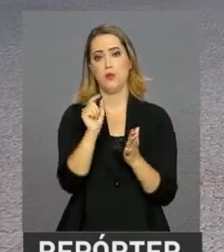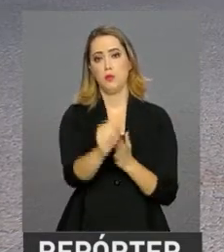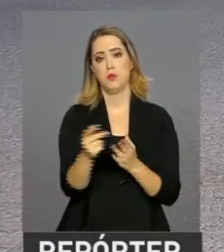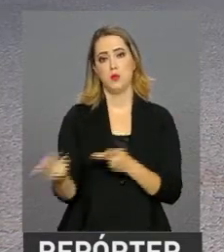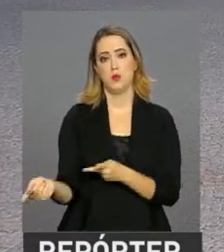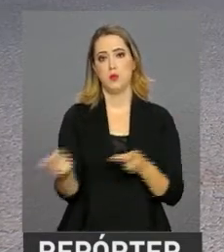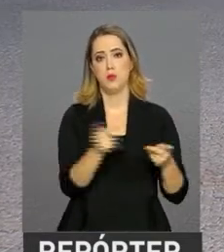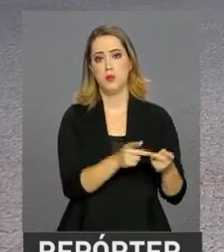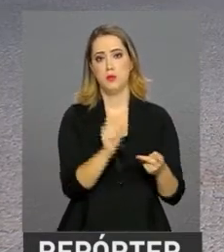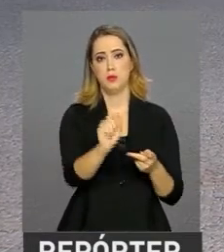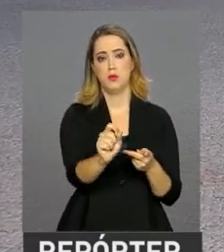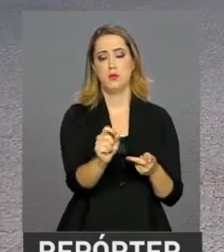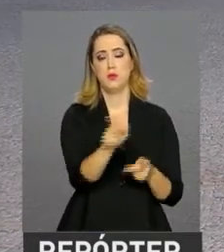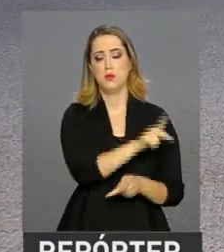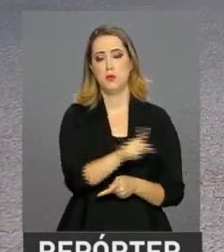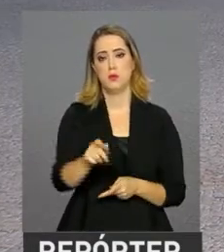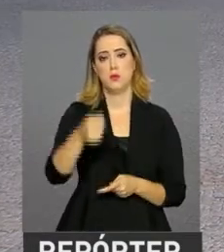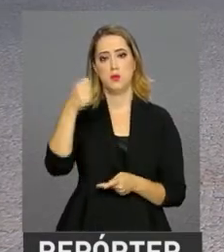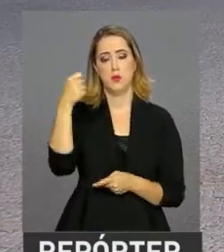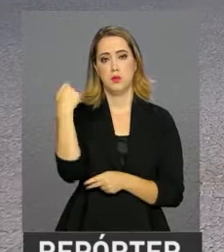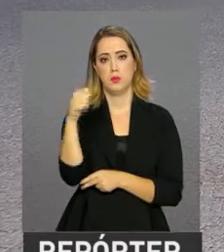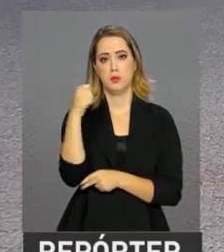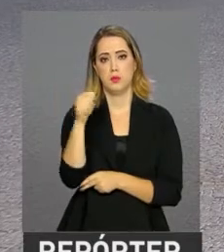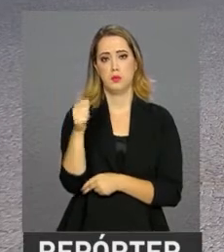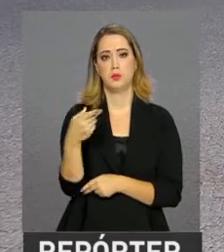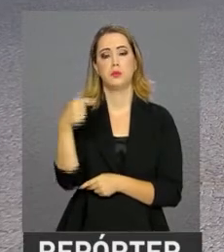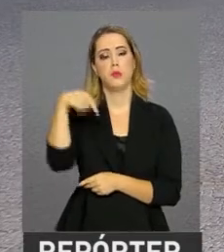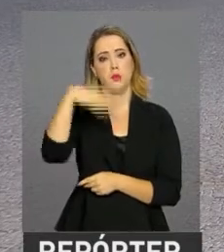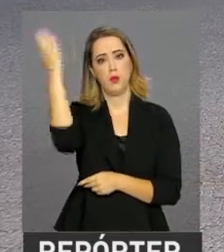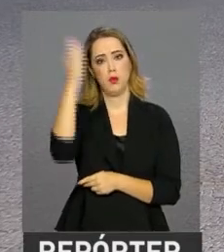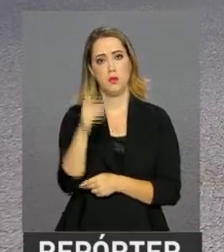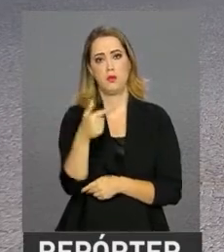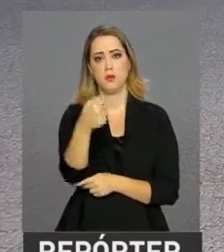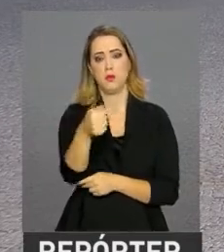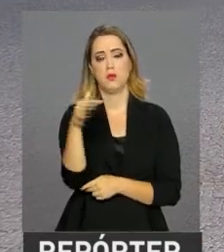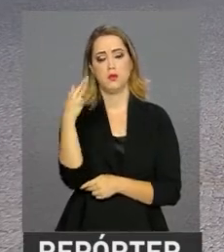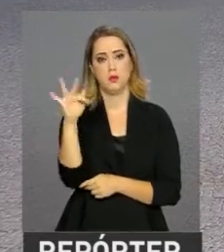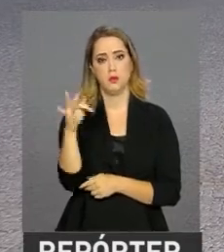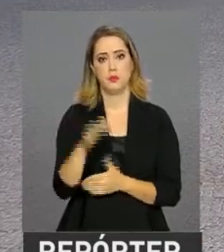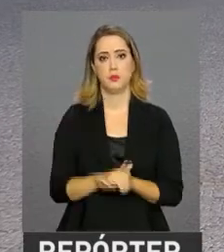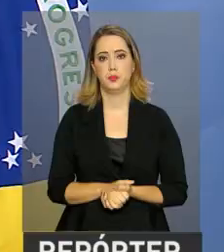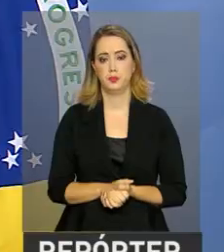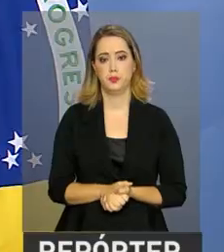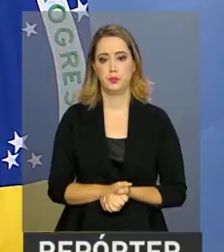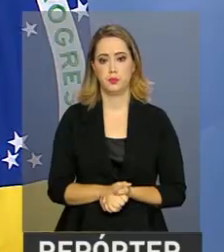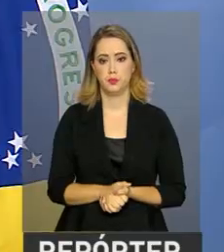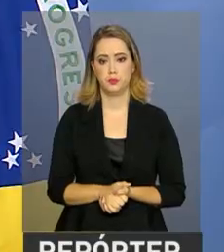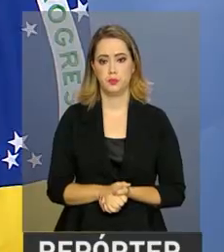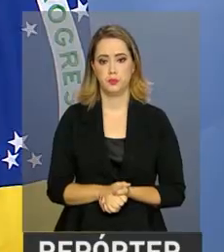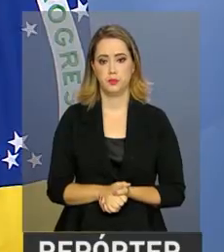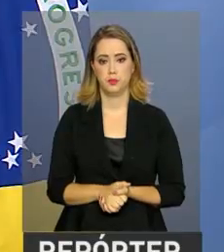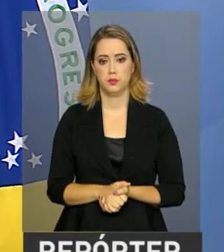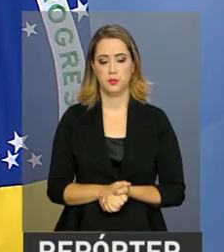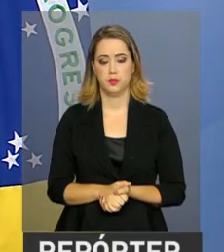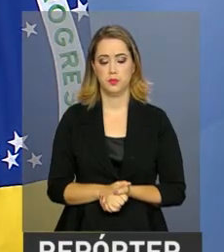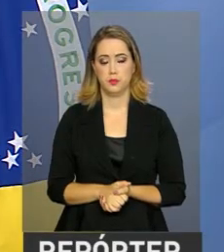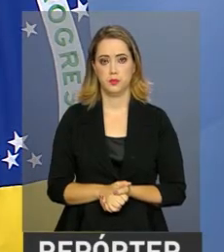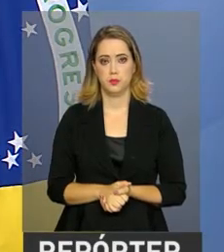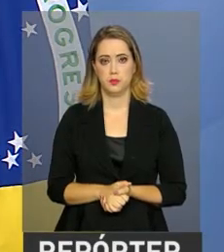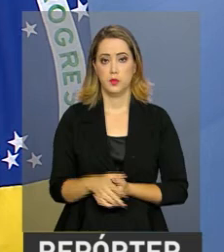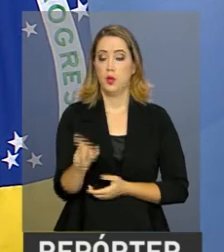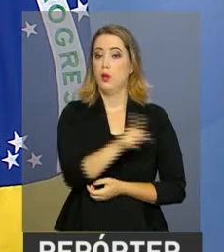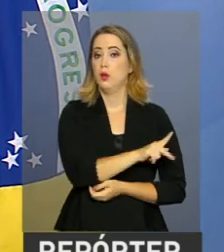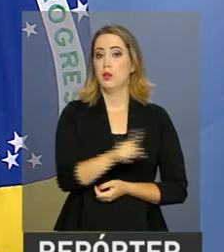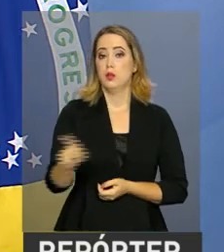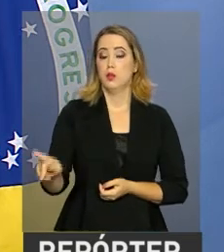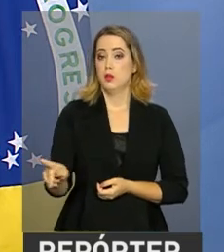presidente da Argentina, Maurício Macri, ao Brasil no dia 7 de fevereiro. Os presidentes decidiram instruir